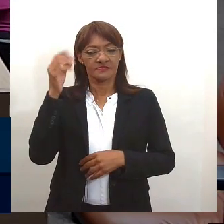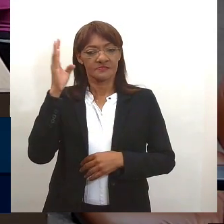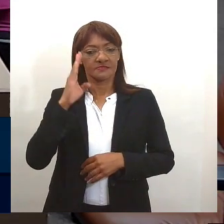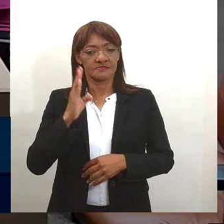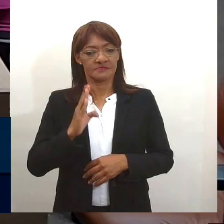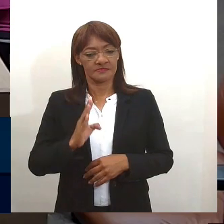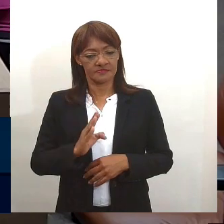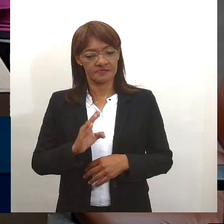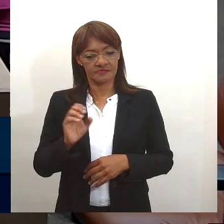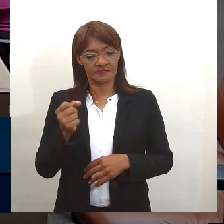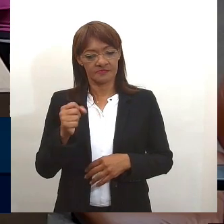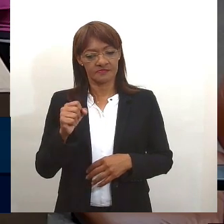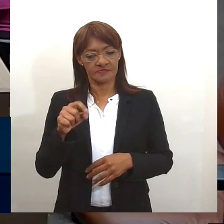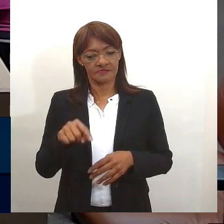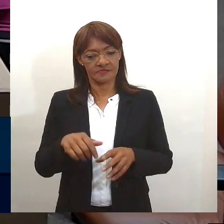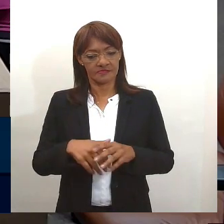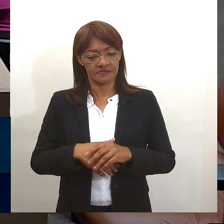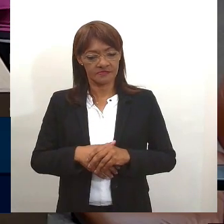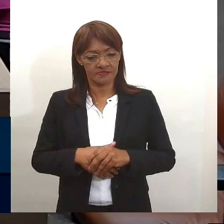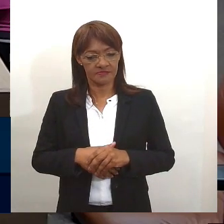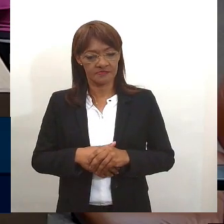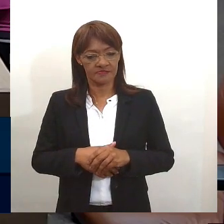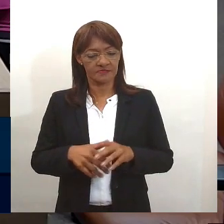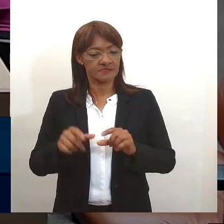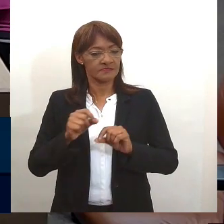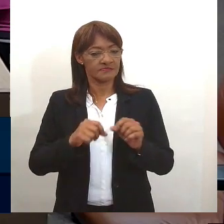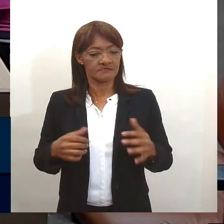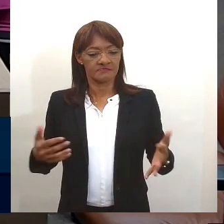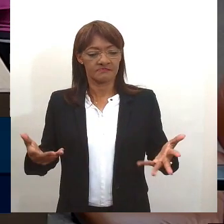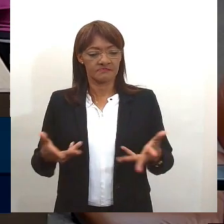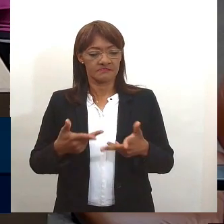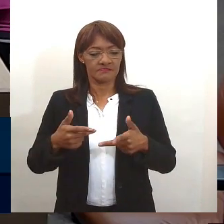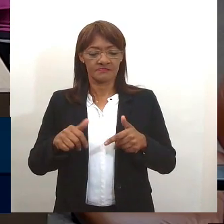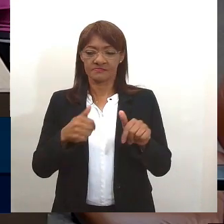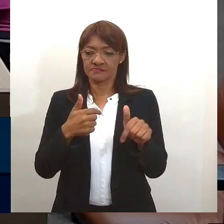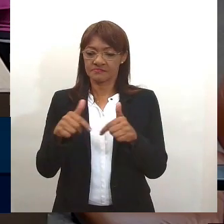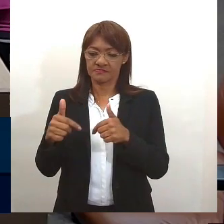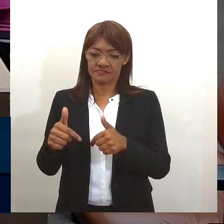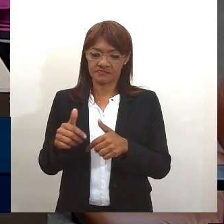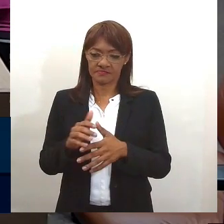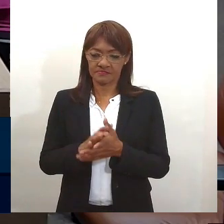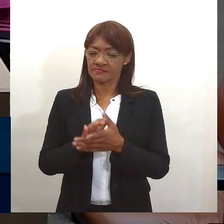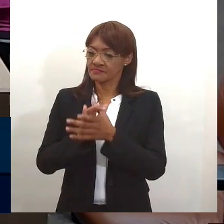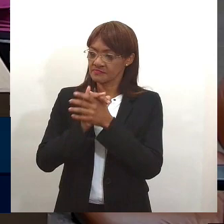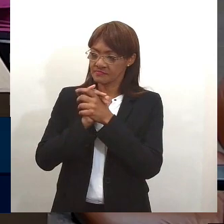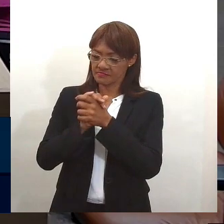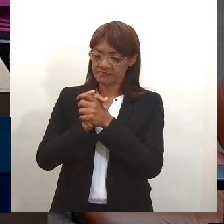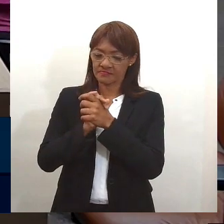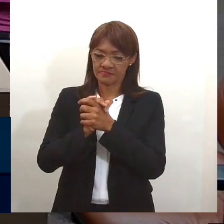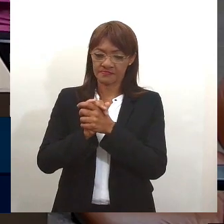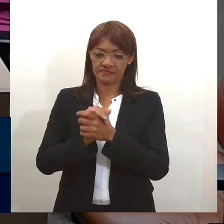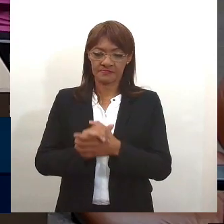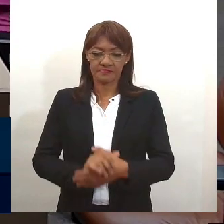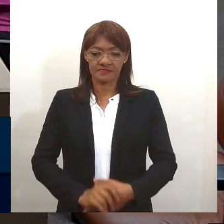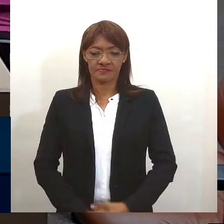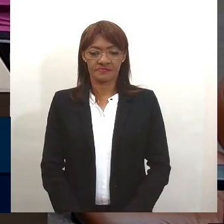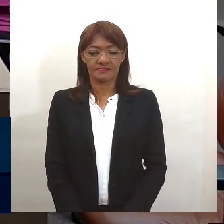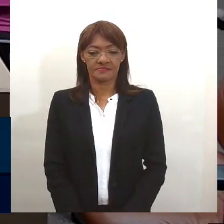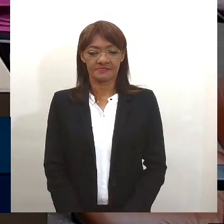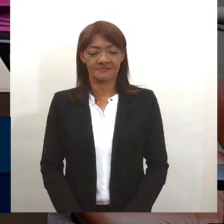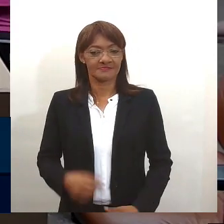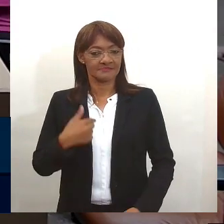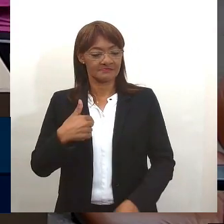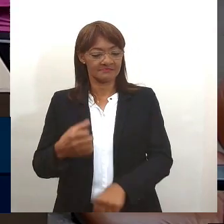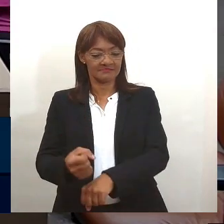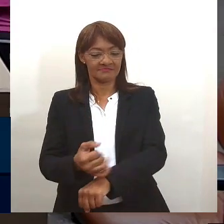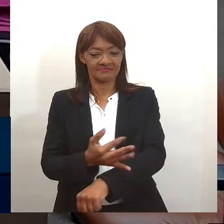um magnífico trabalho na Cefaz. Parabéns, secretária. Me deixou até emocionado, viu? Porque na minha